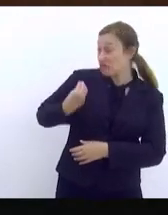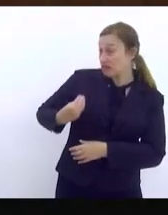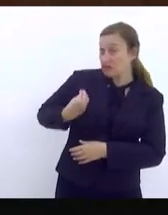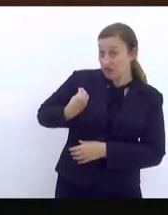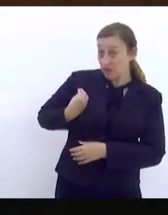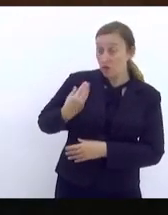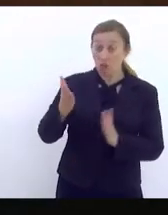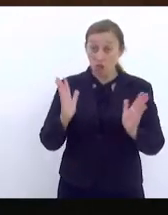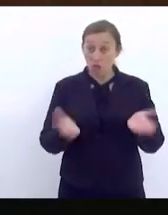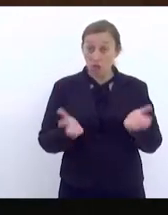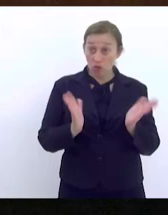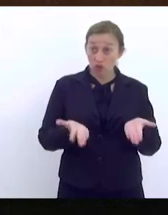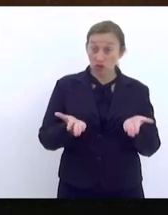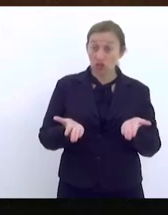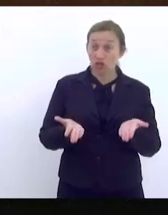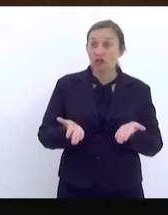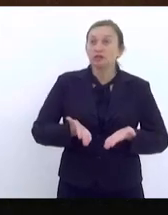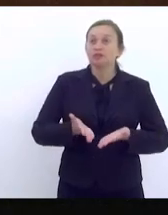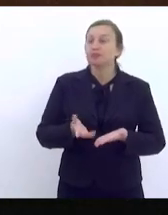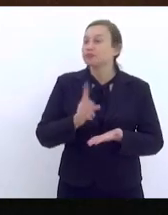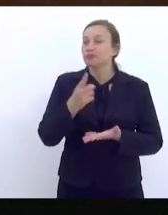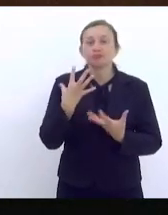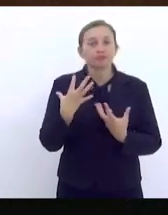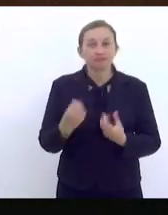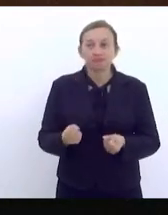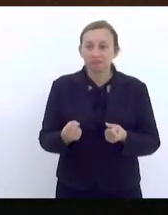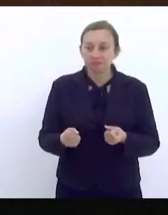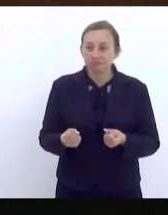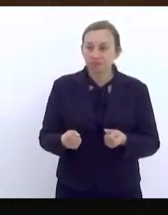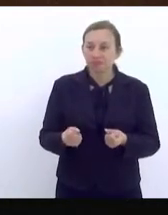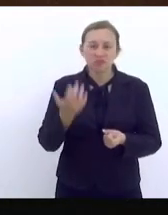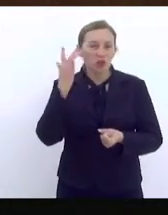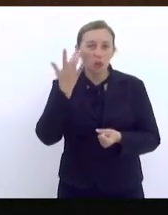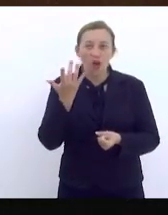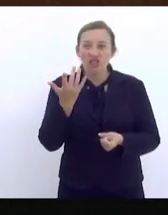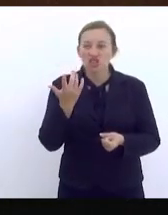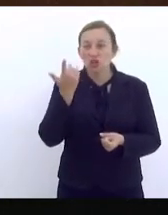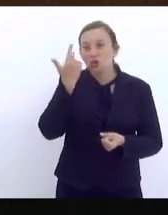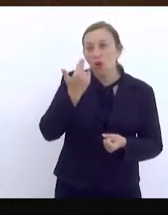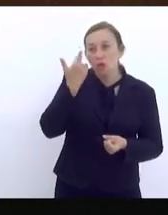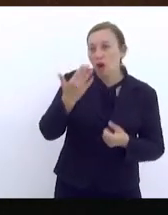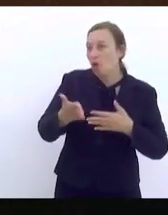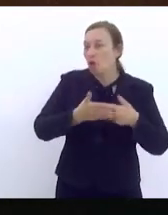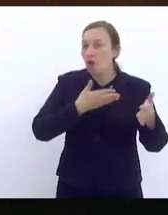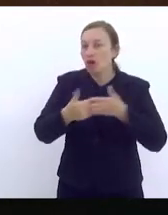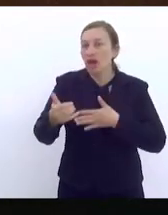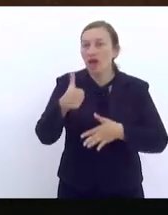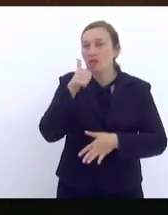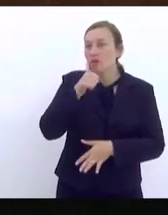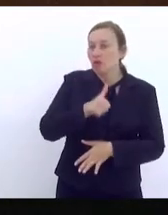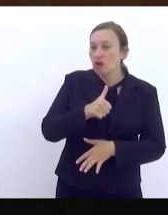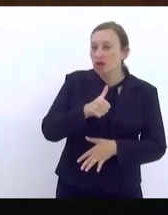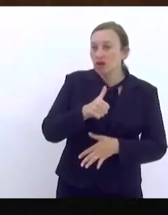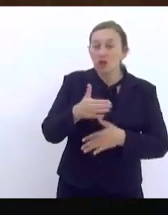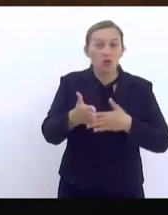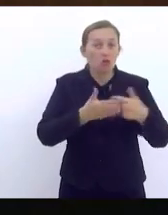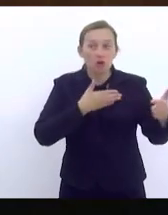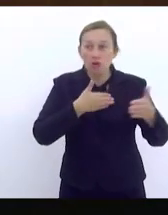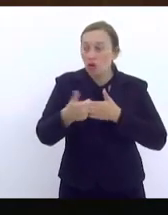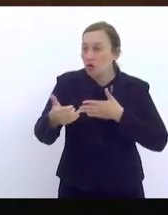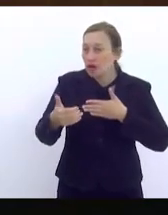passou a gente não tolera não acha razoável que qualquer mulher seja em qualquer